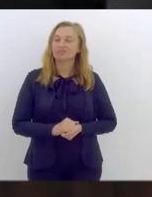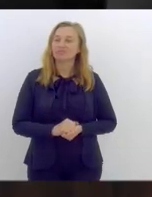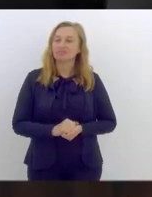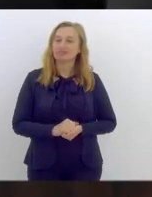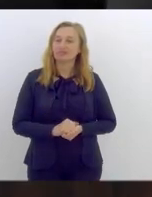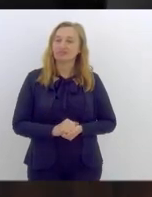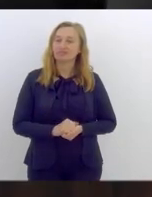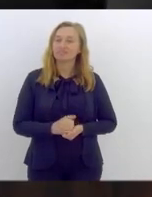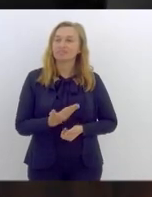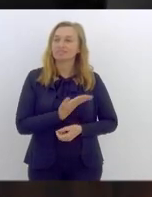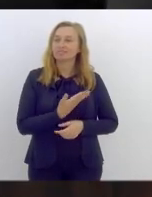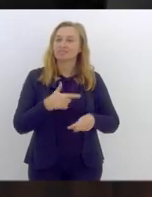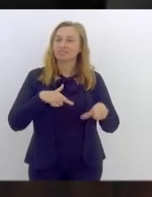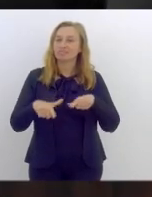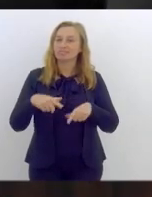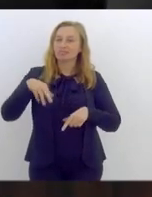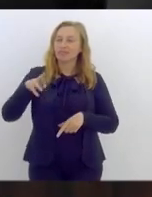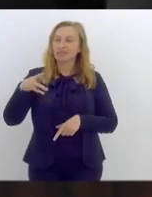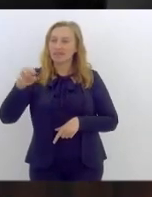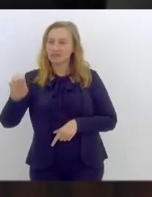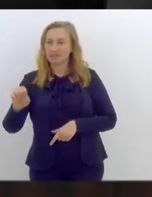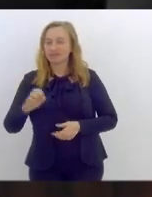companheira de trabalho, Mariane Marçal.